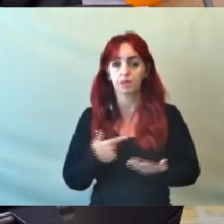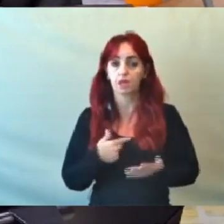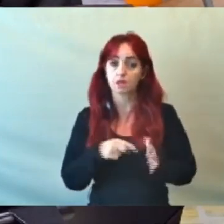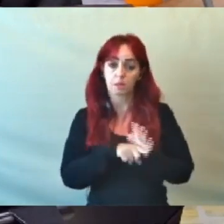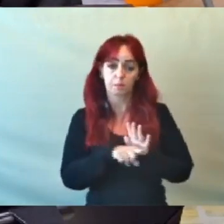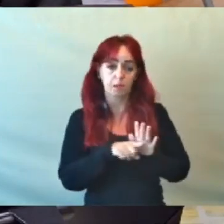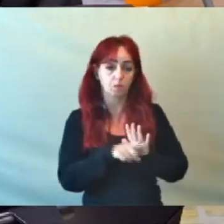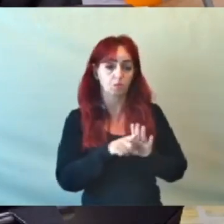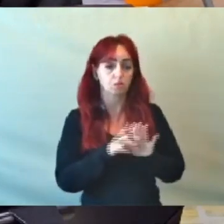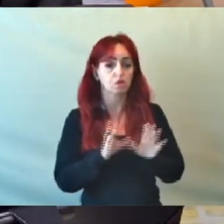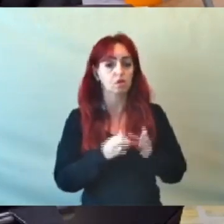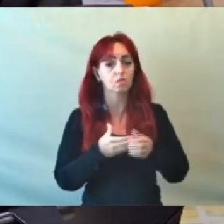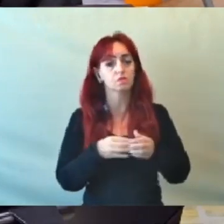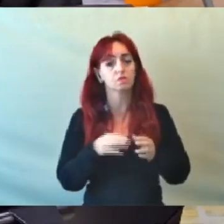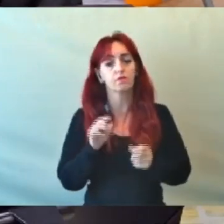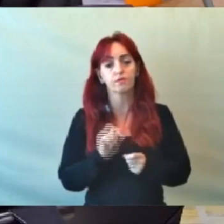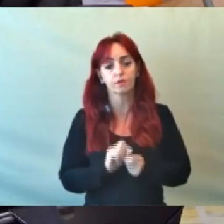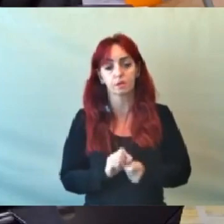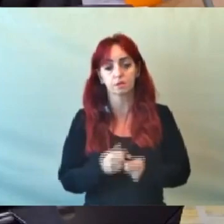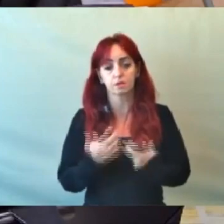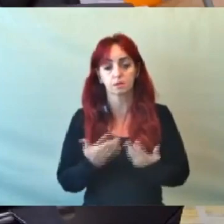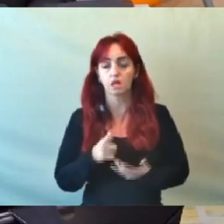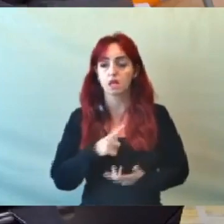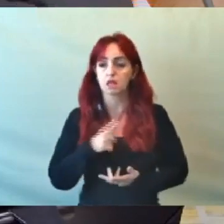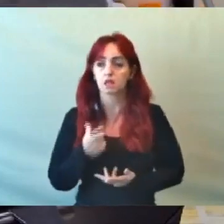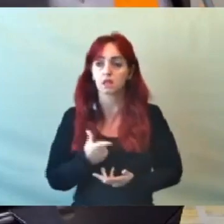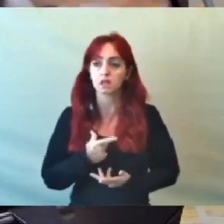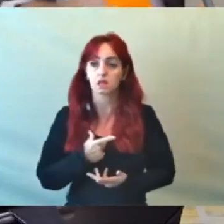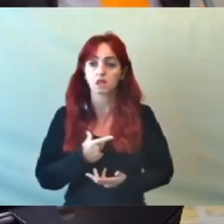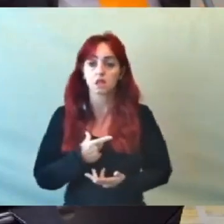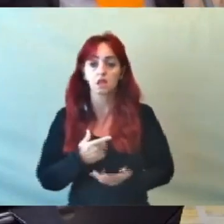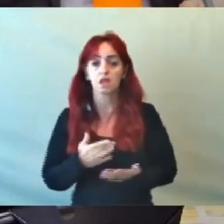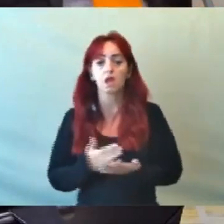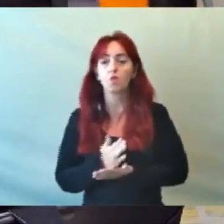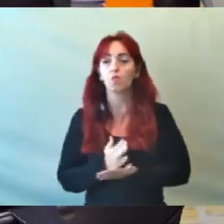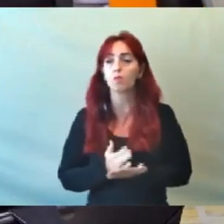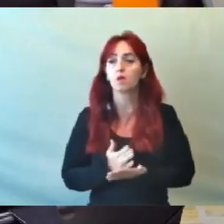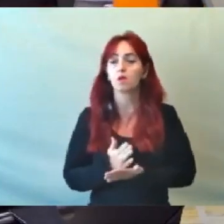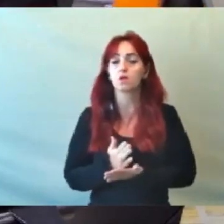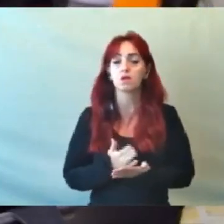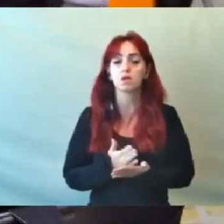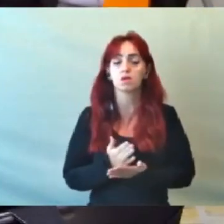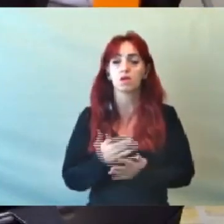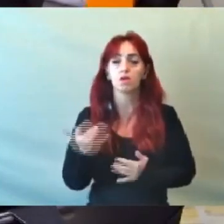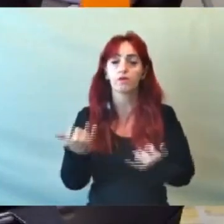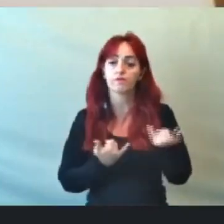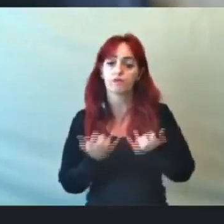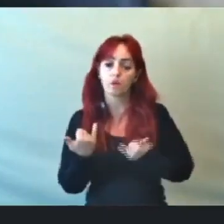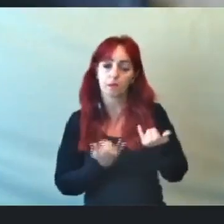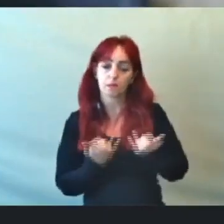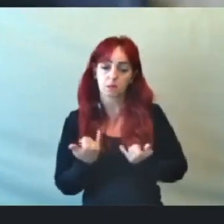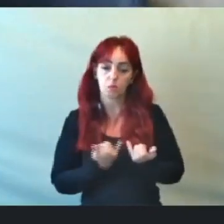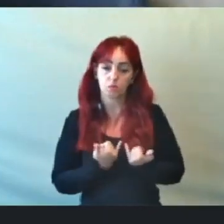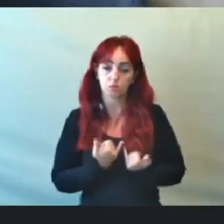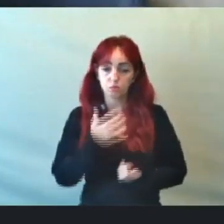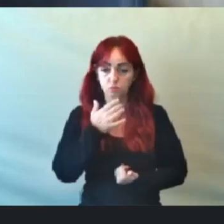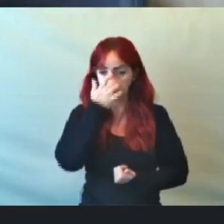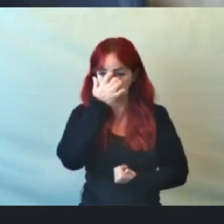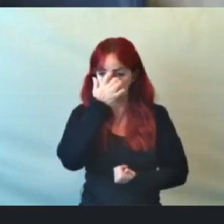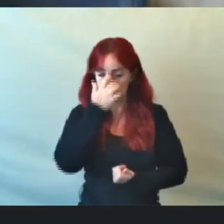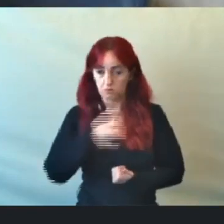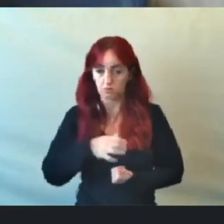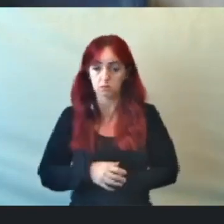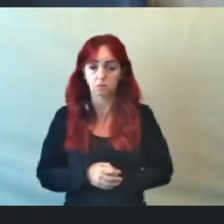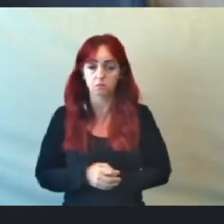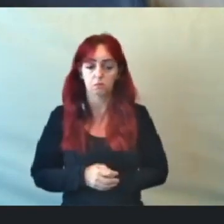têm alguma informação acerca disso? Bom,